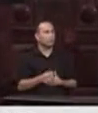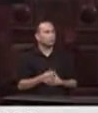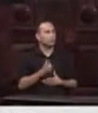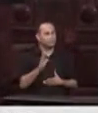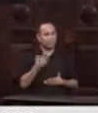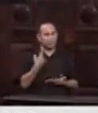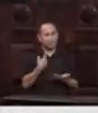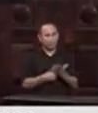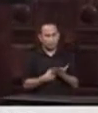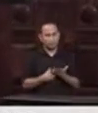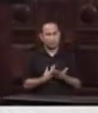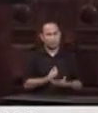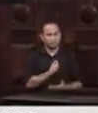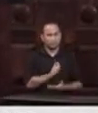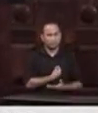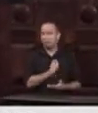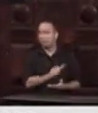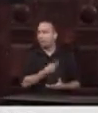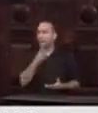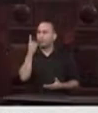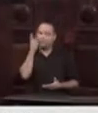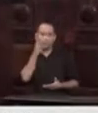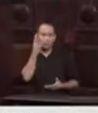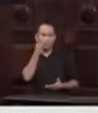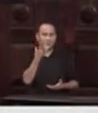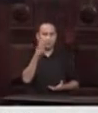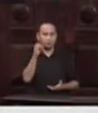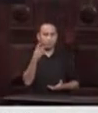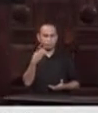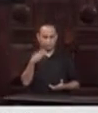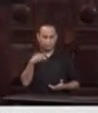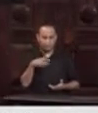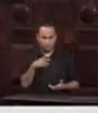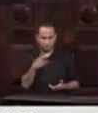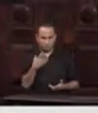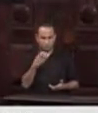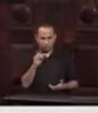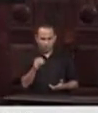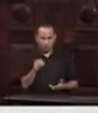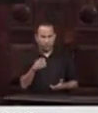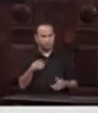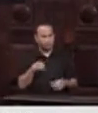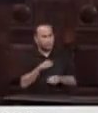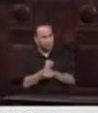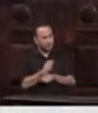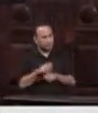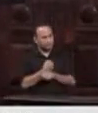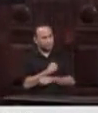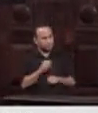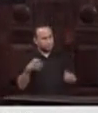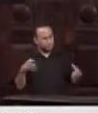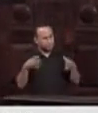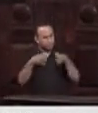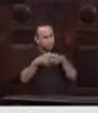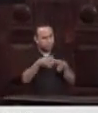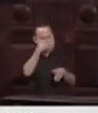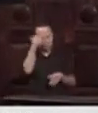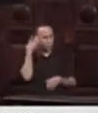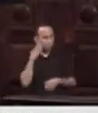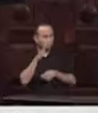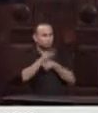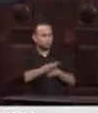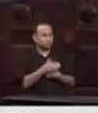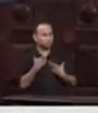confirmou presença e deputado Chico Machado, com a sua liderança na região, espero que nós possamos trazer um grande conjunto de atores para que